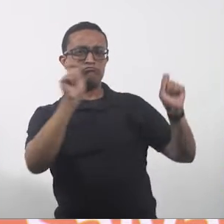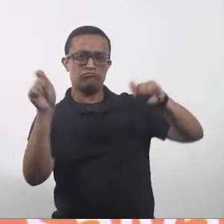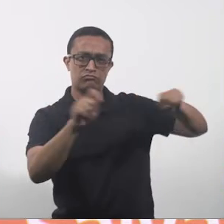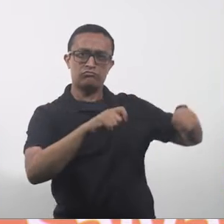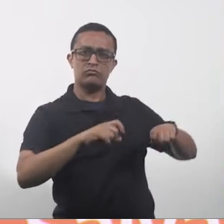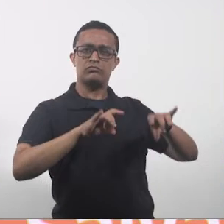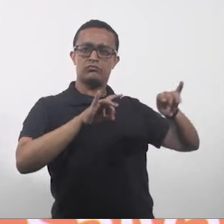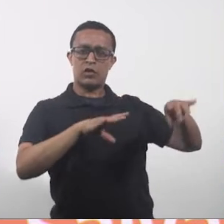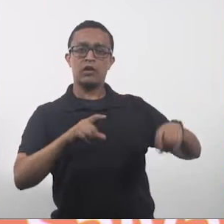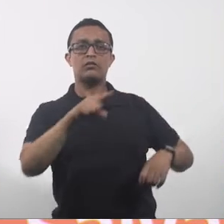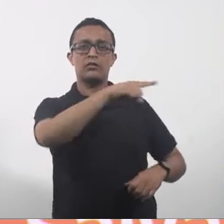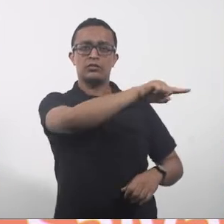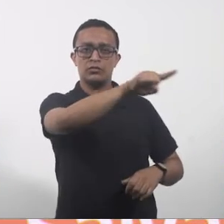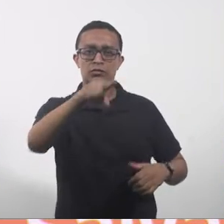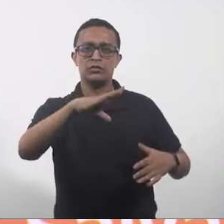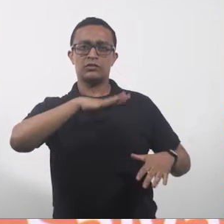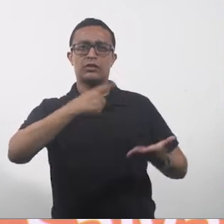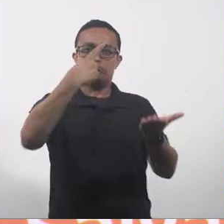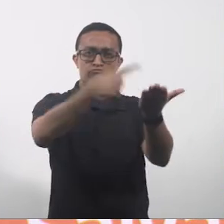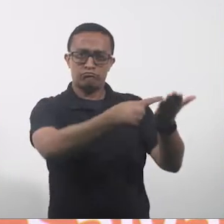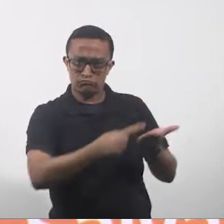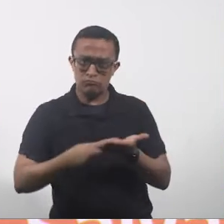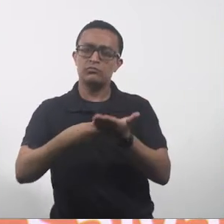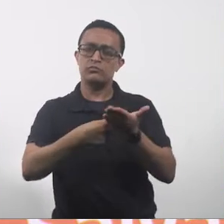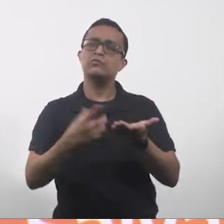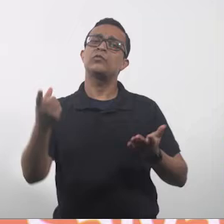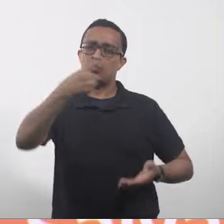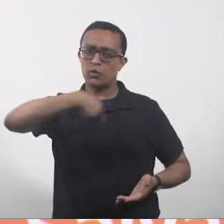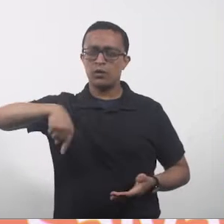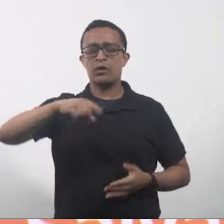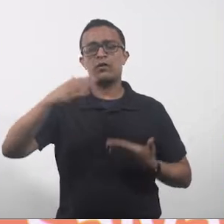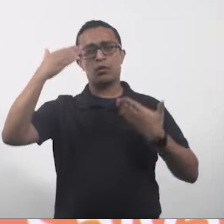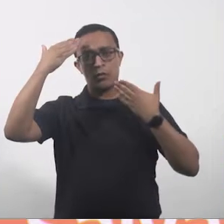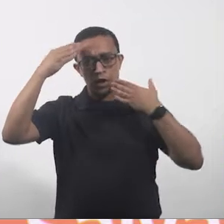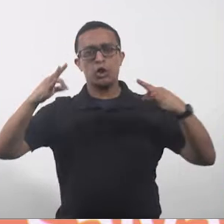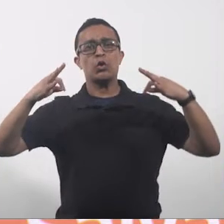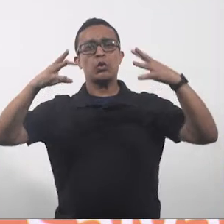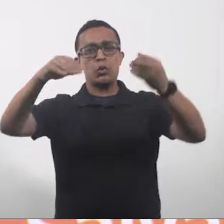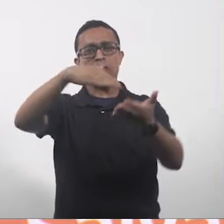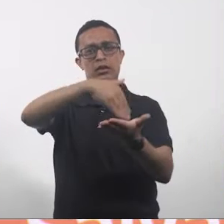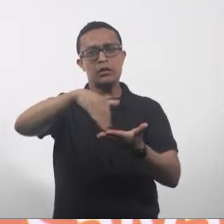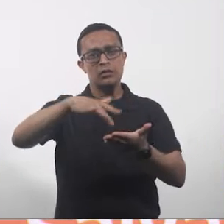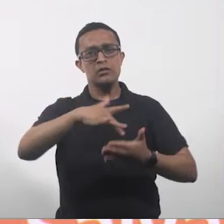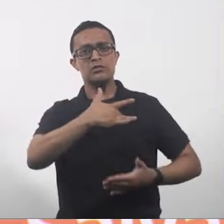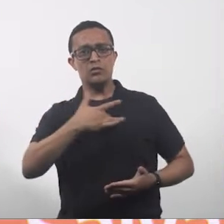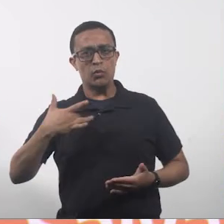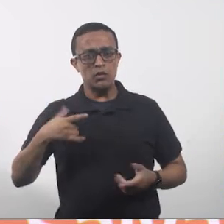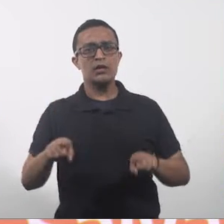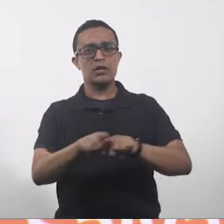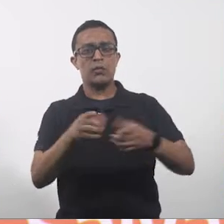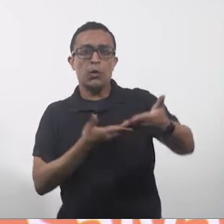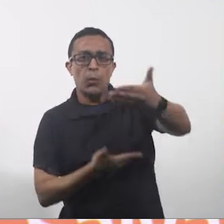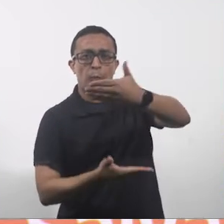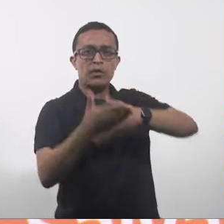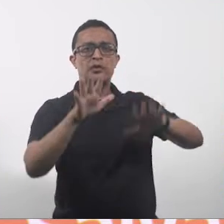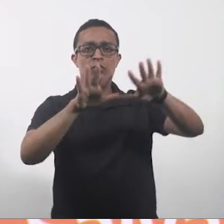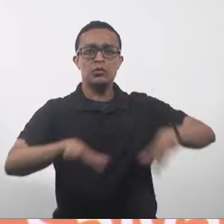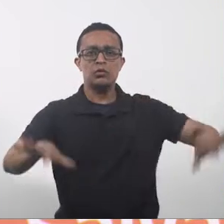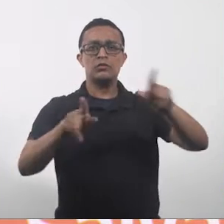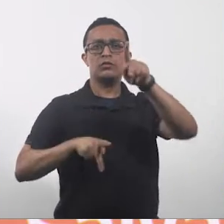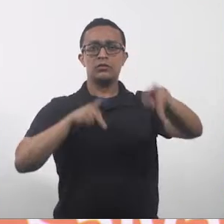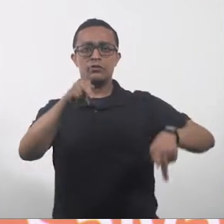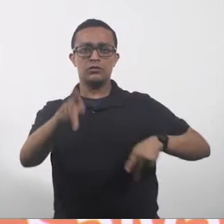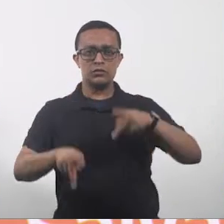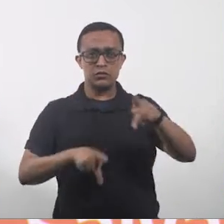com a cidade, que eu queria já mais uma vez aqui agradecer a todos da Secretaria de Saúde e compartilhar com toda a população, né, o quanto